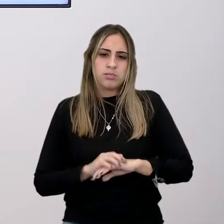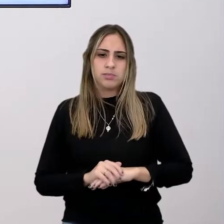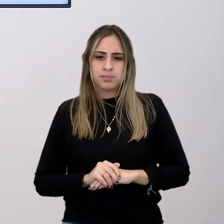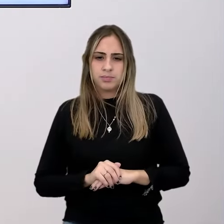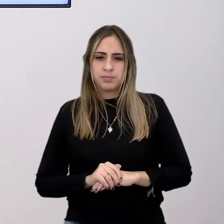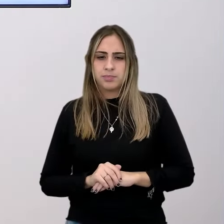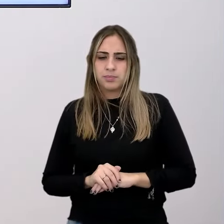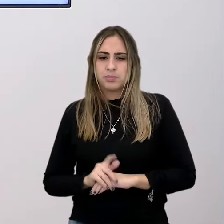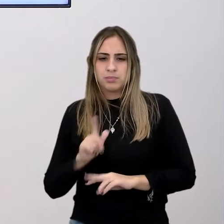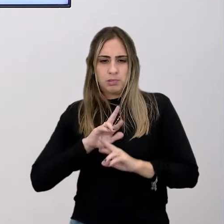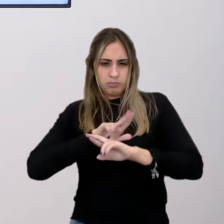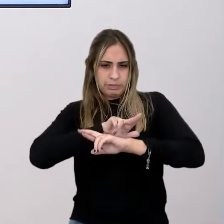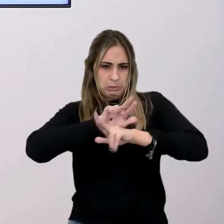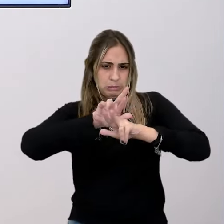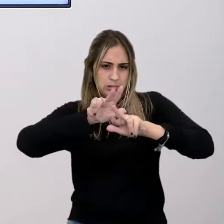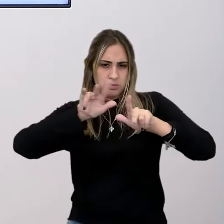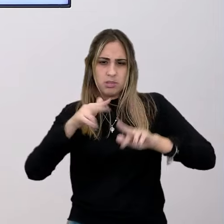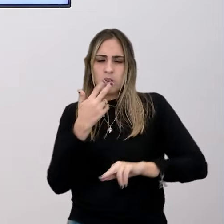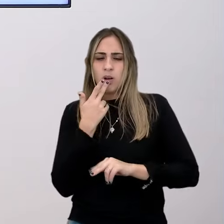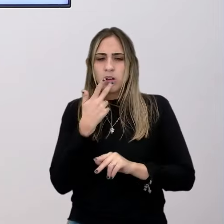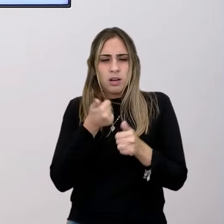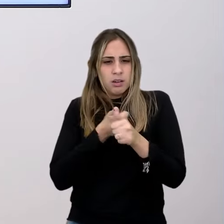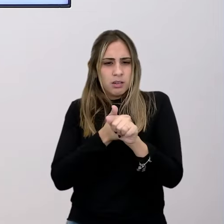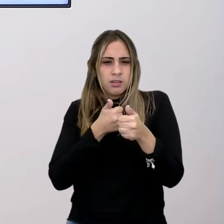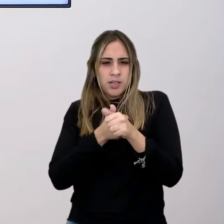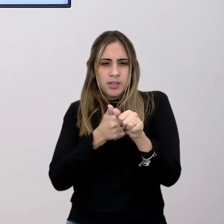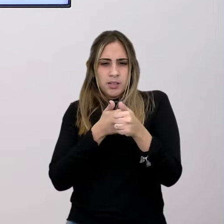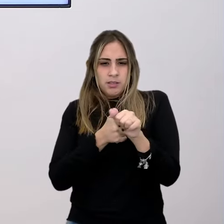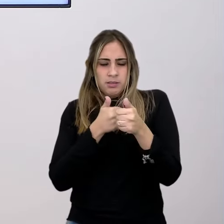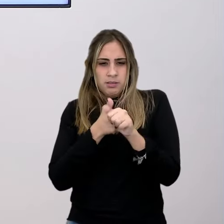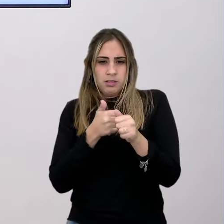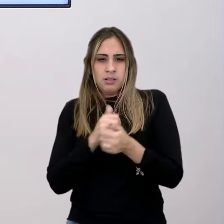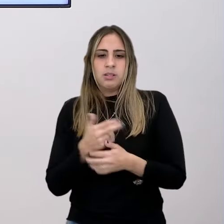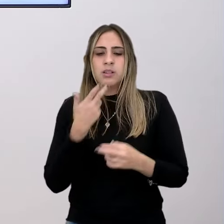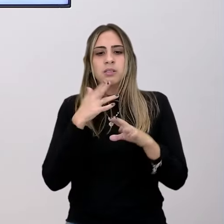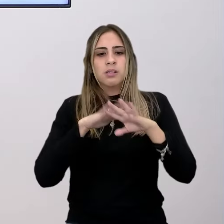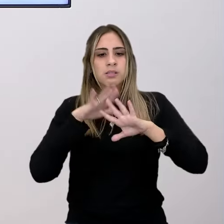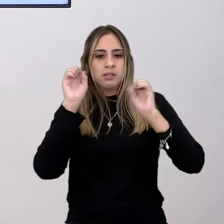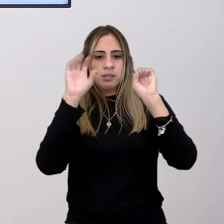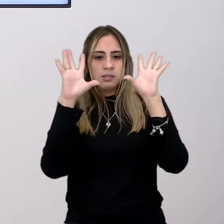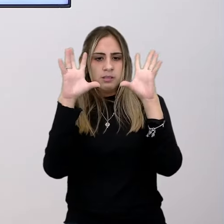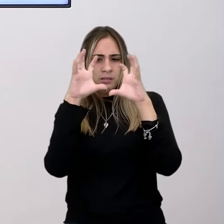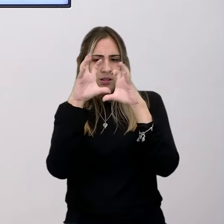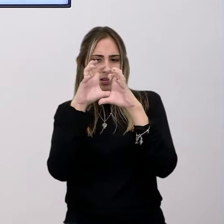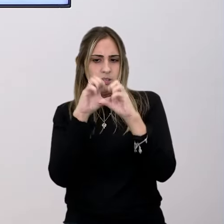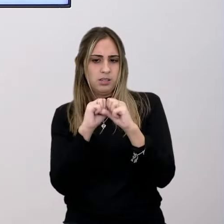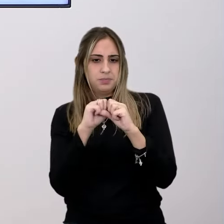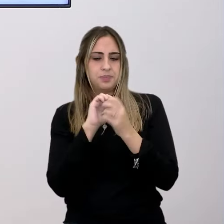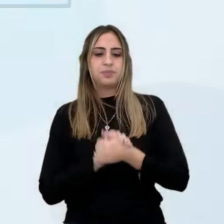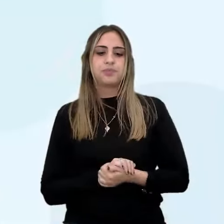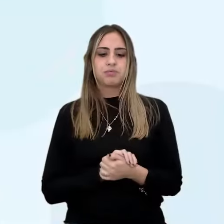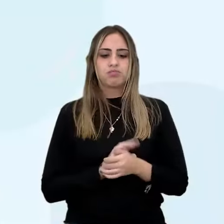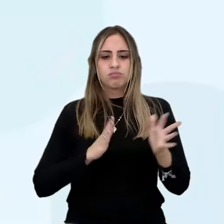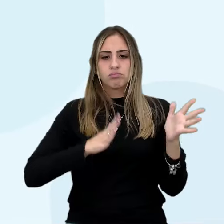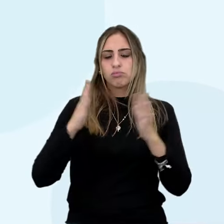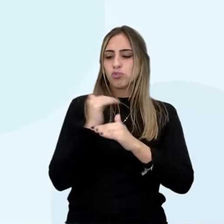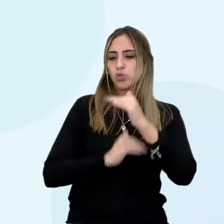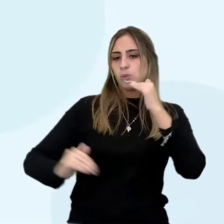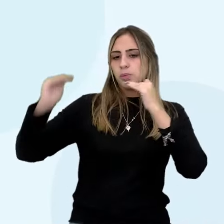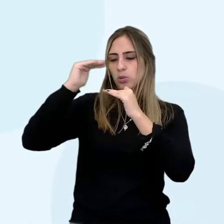um tipo de coloração que vai seguindo com cores mais escuras na parte superior